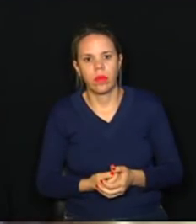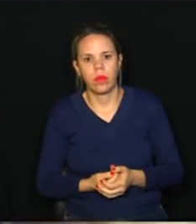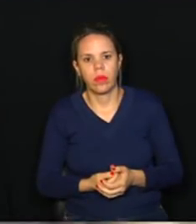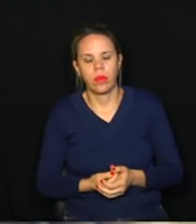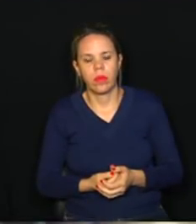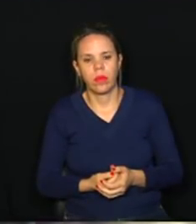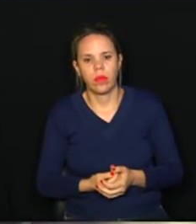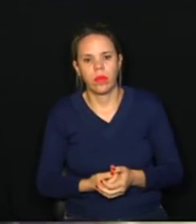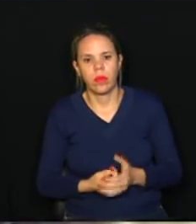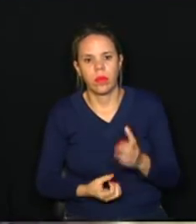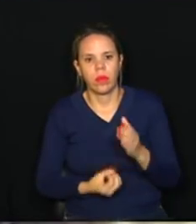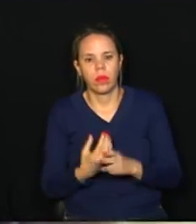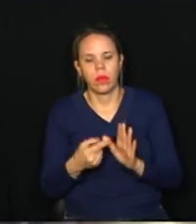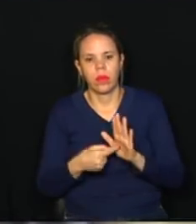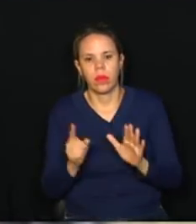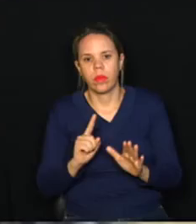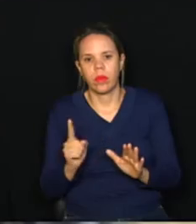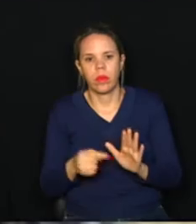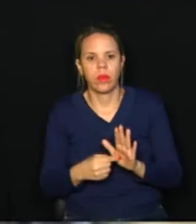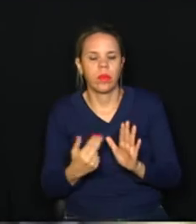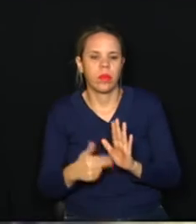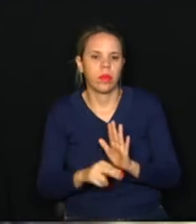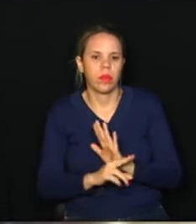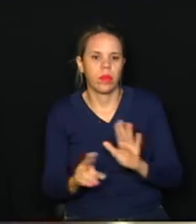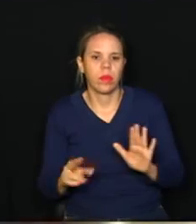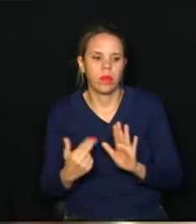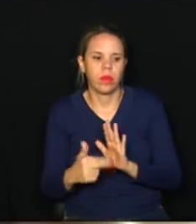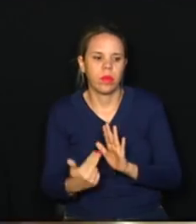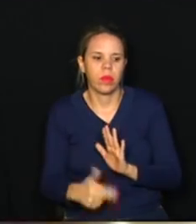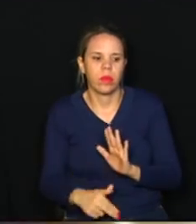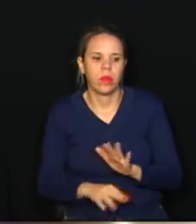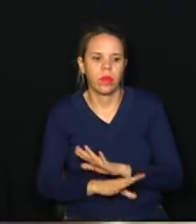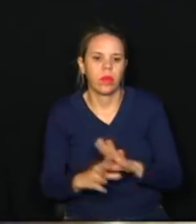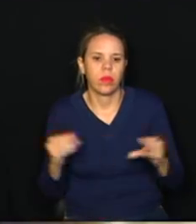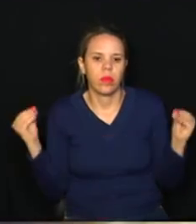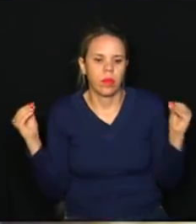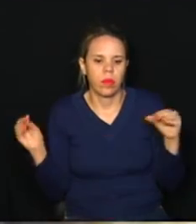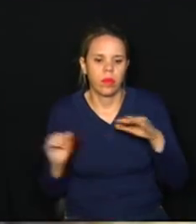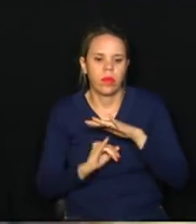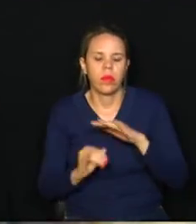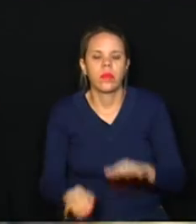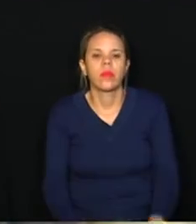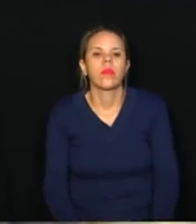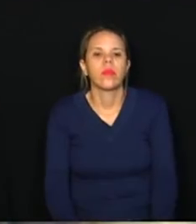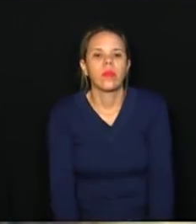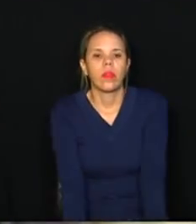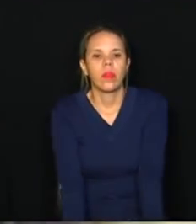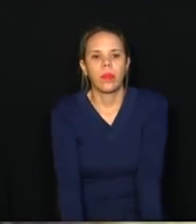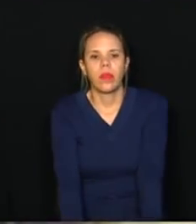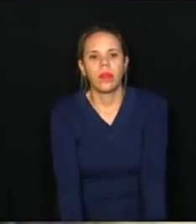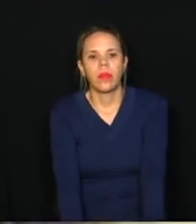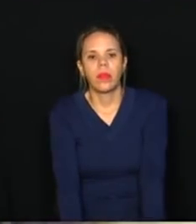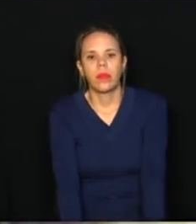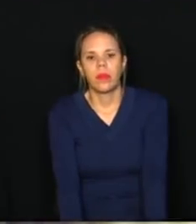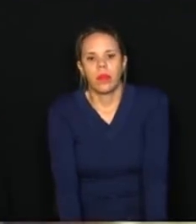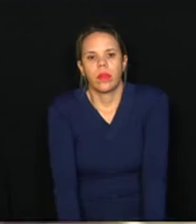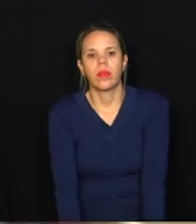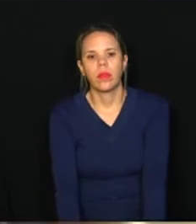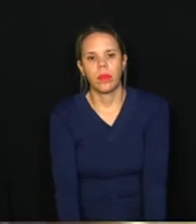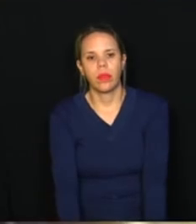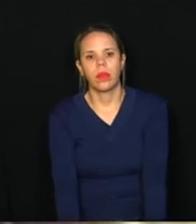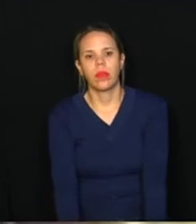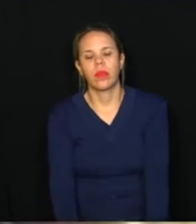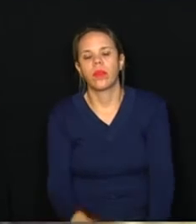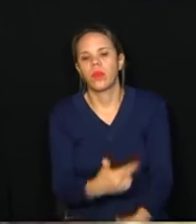Não aparecer mais o nome, de repente some os nomes dos institutos. É como se eles